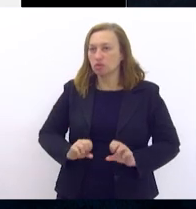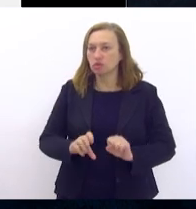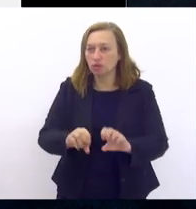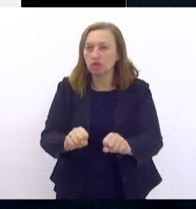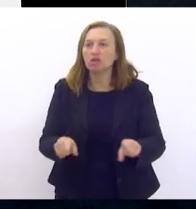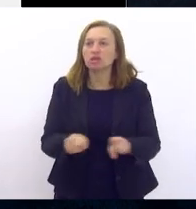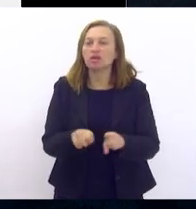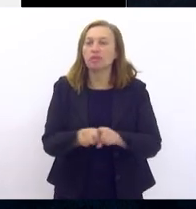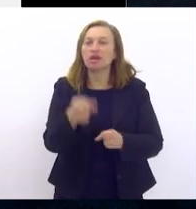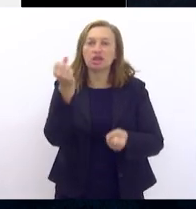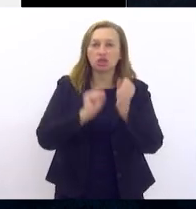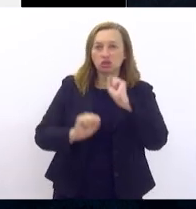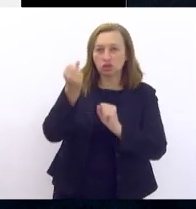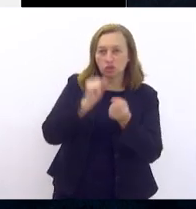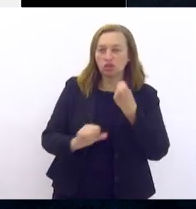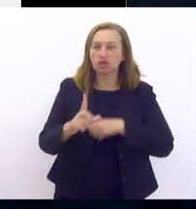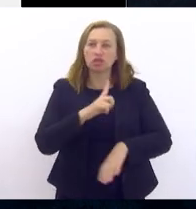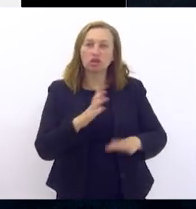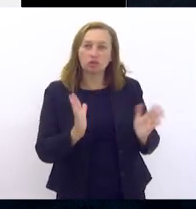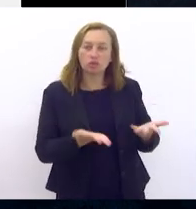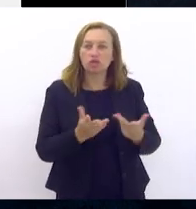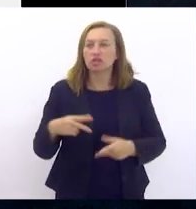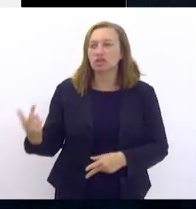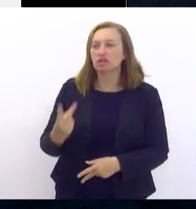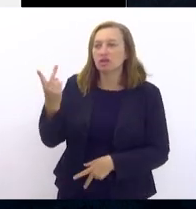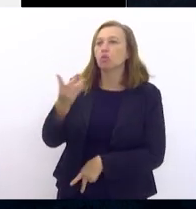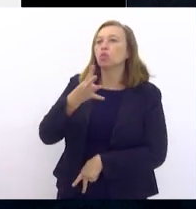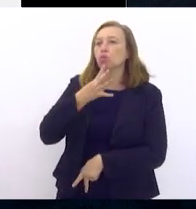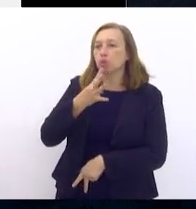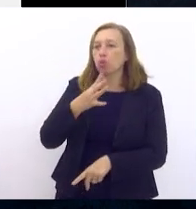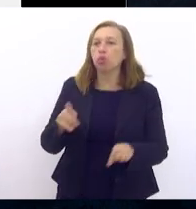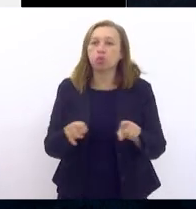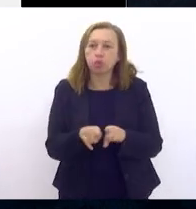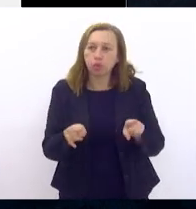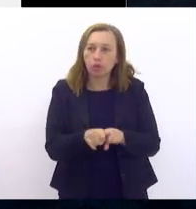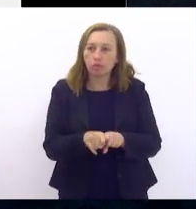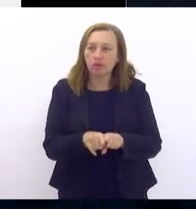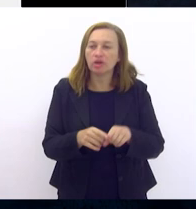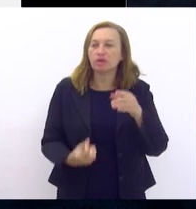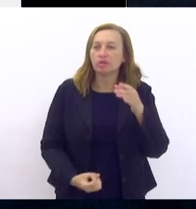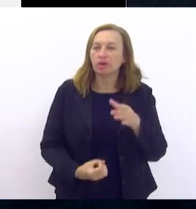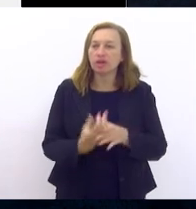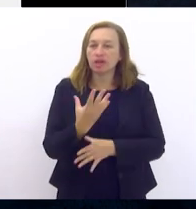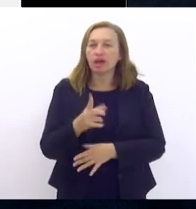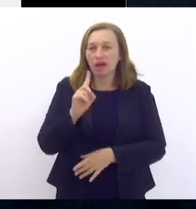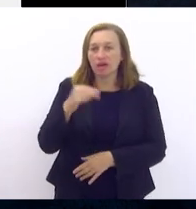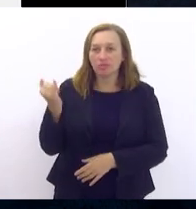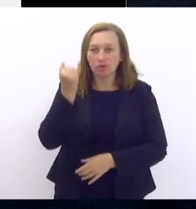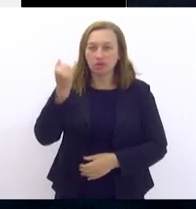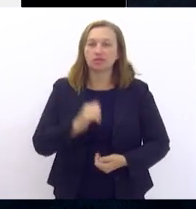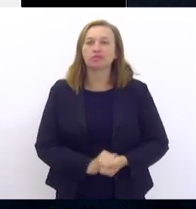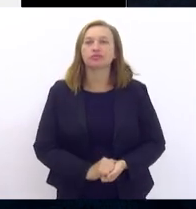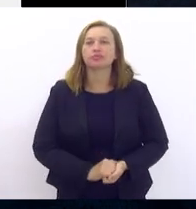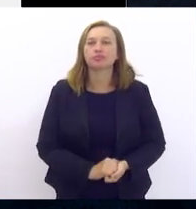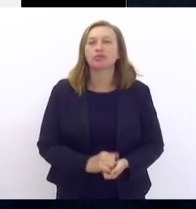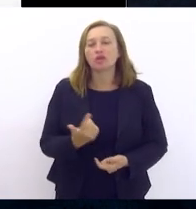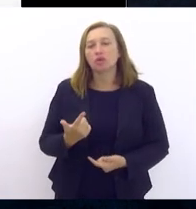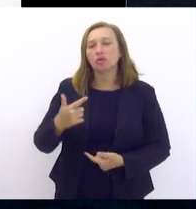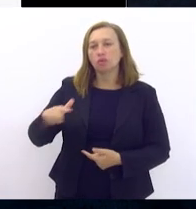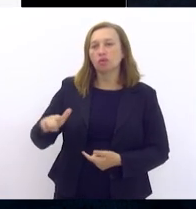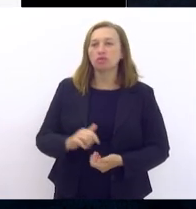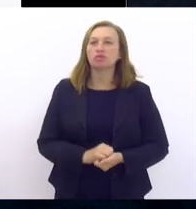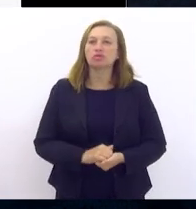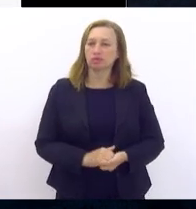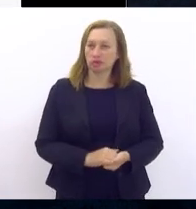de reciclagem que a gente está enfrentando hoje então essa valorização e reconhecimento também para criar demanda importante o próximo